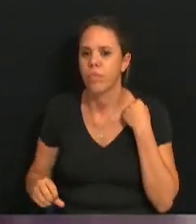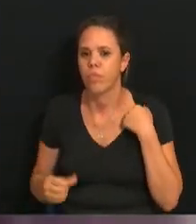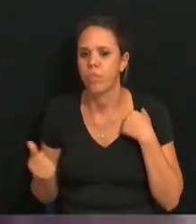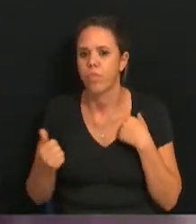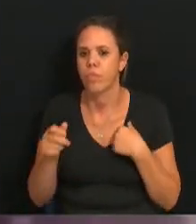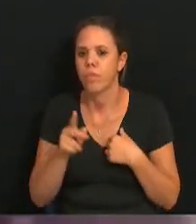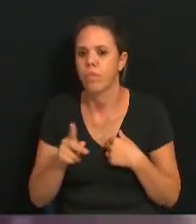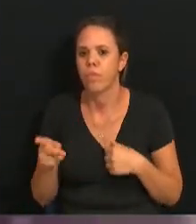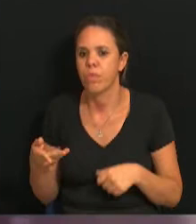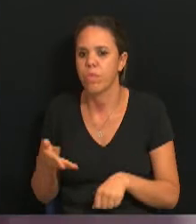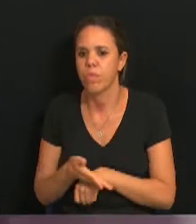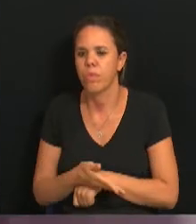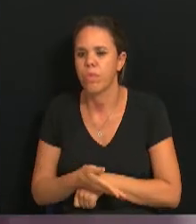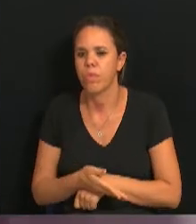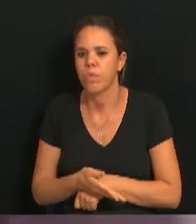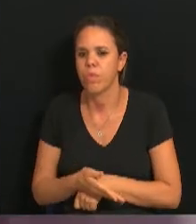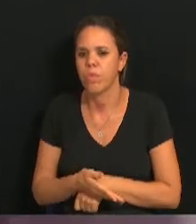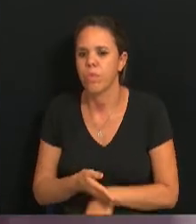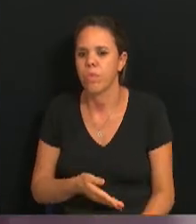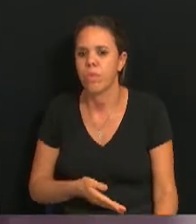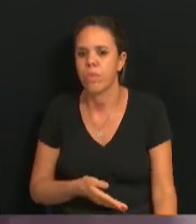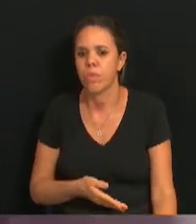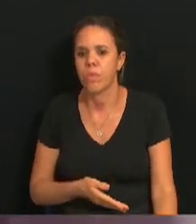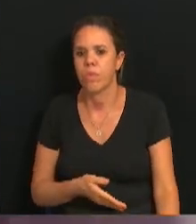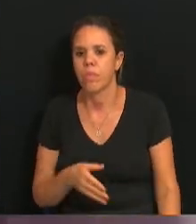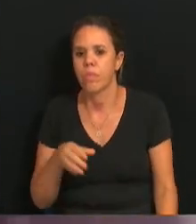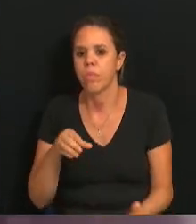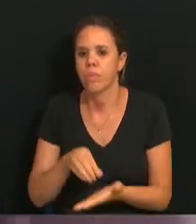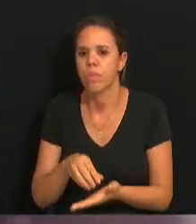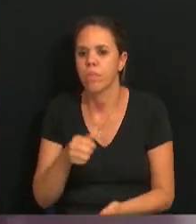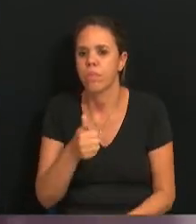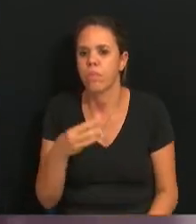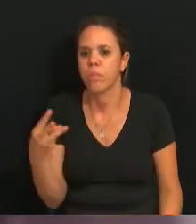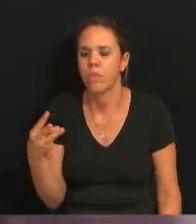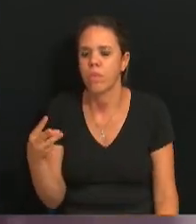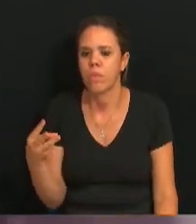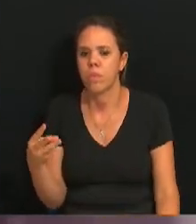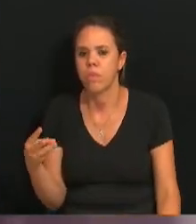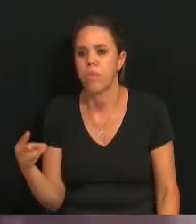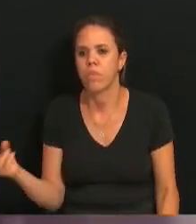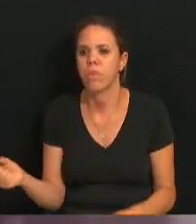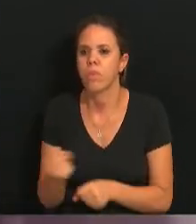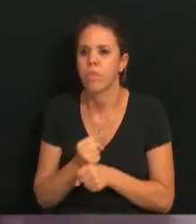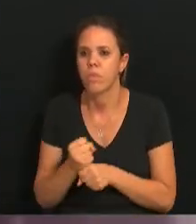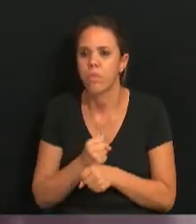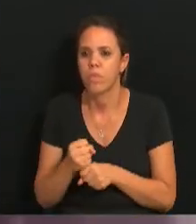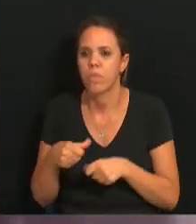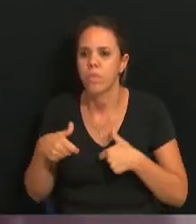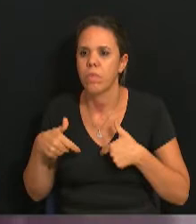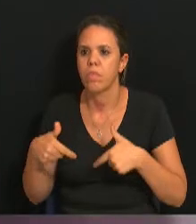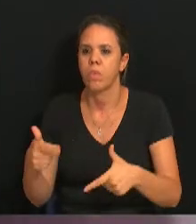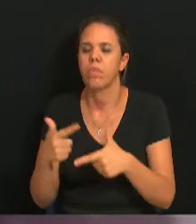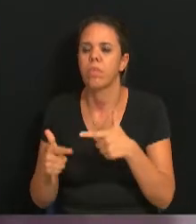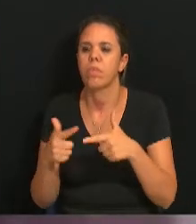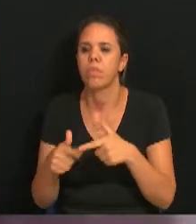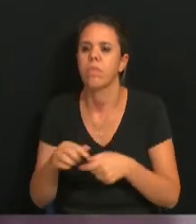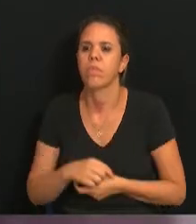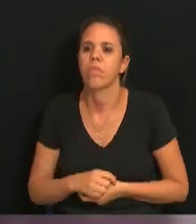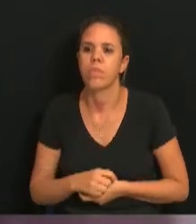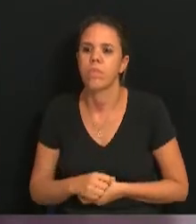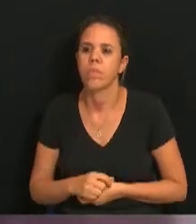professores entraram, mas nós estamos na rede há 13 anos. E há 13 anos nós enfrentamos problemas relacionados